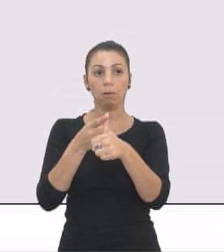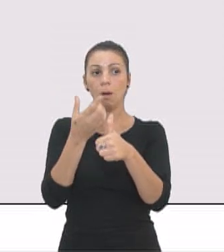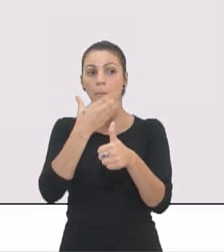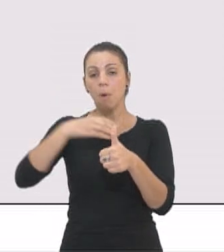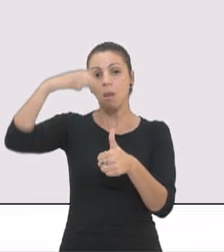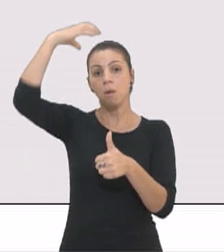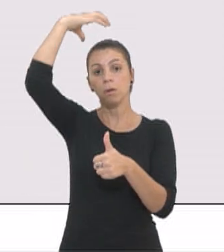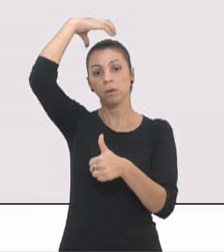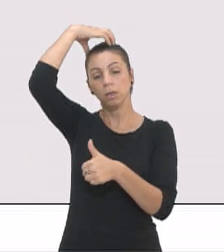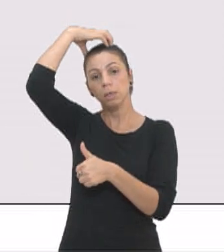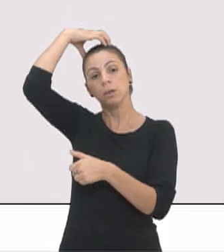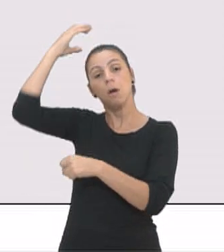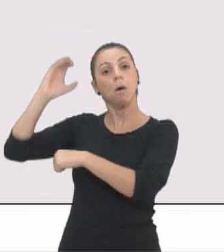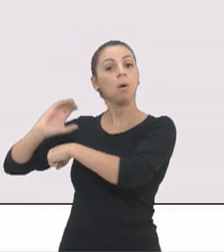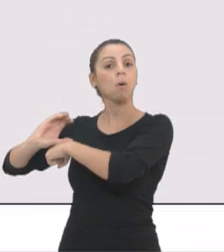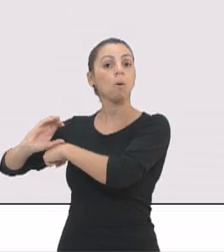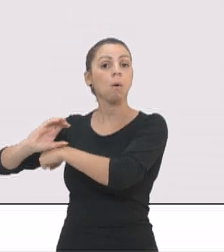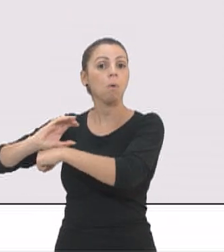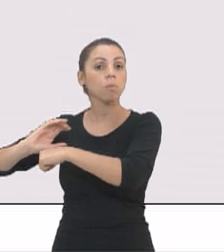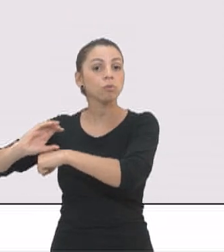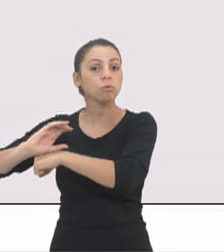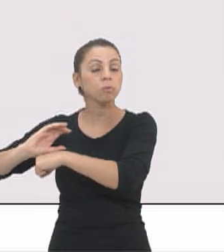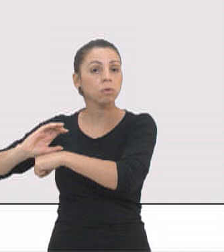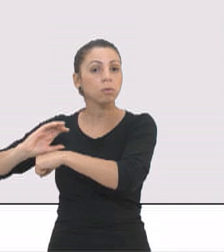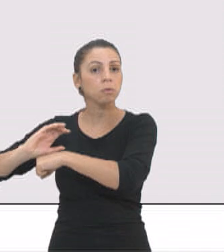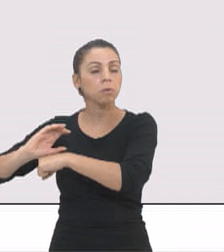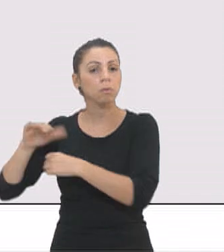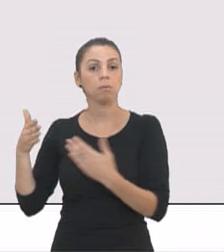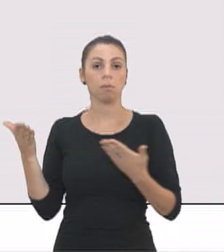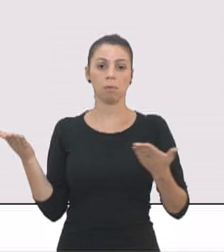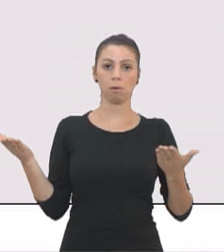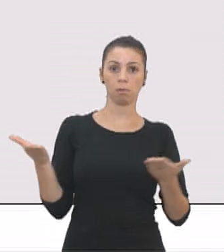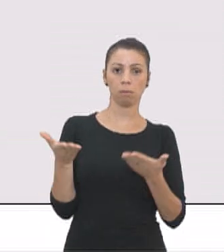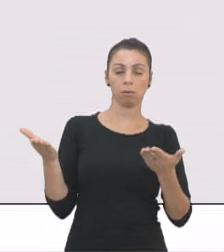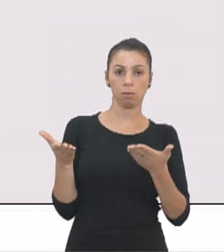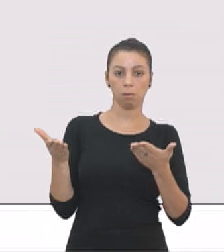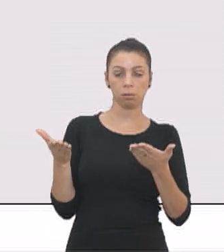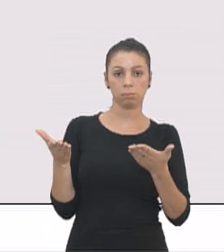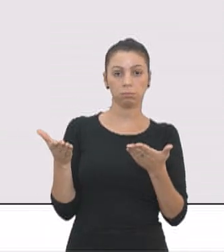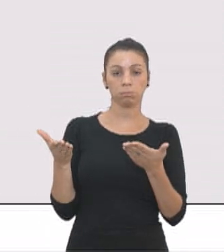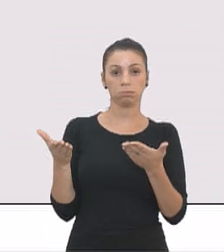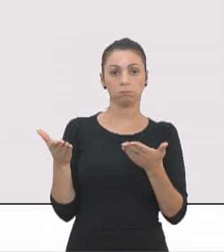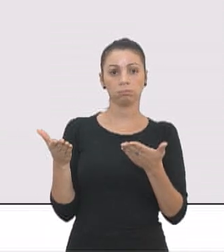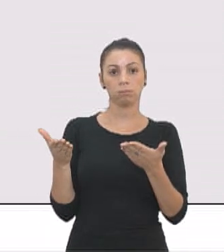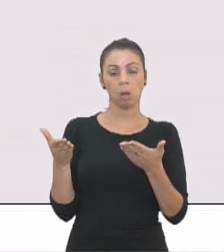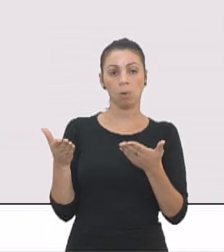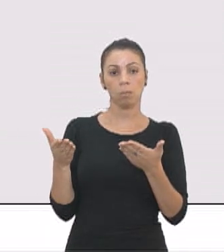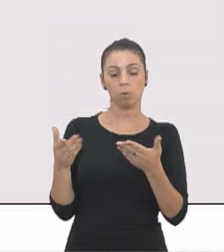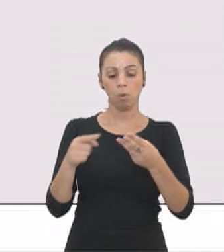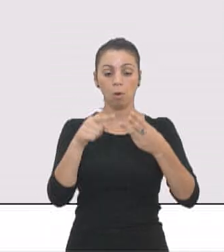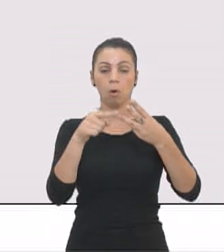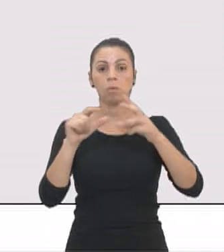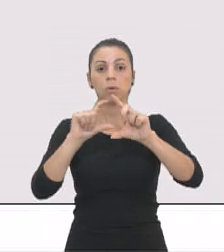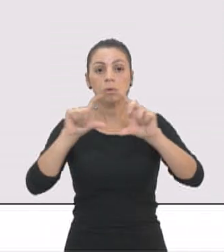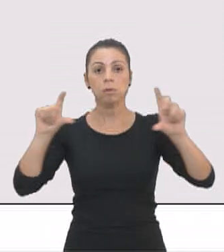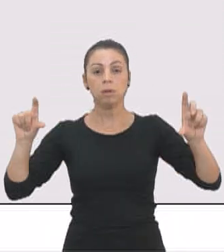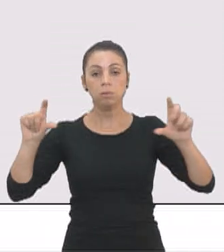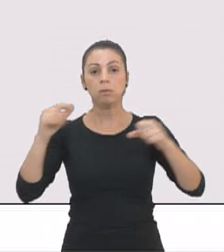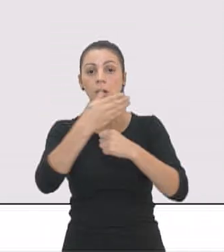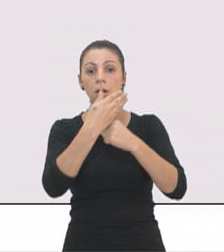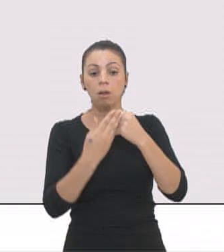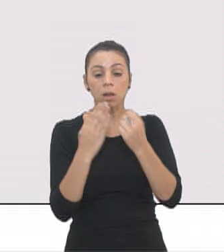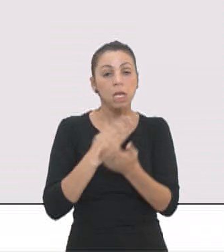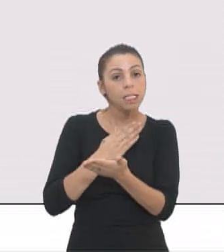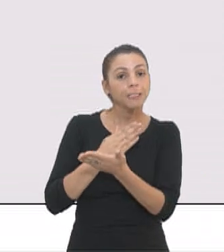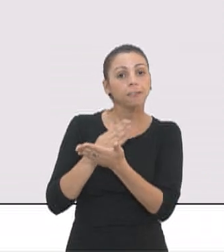monarquia constitucional. Então, a partir do momento que o terceiro estado dá início